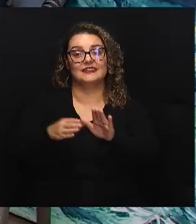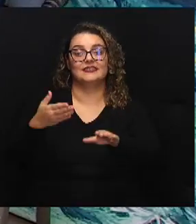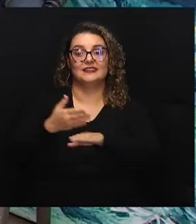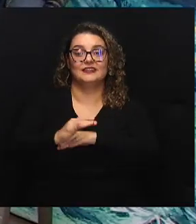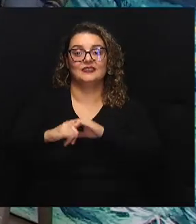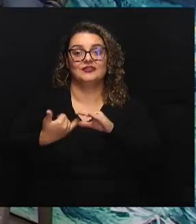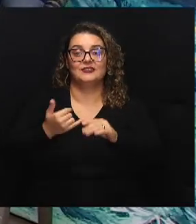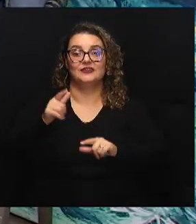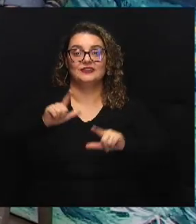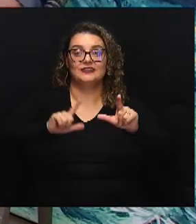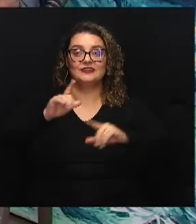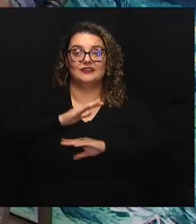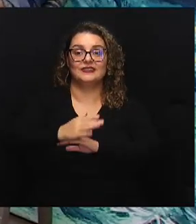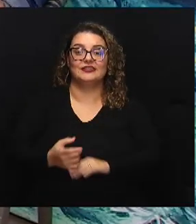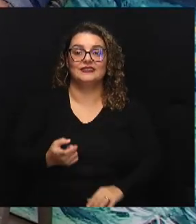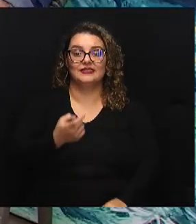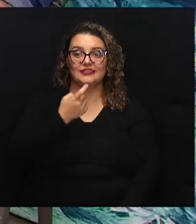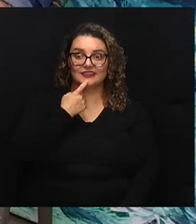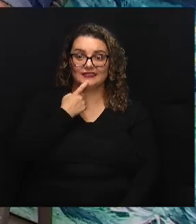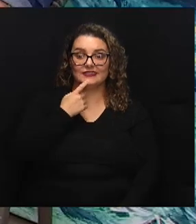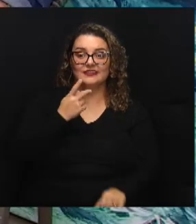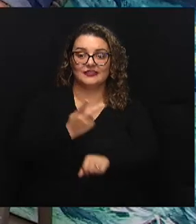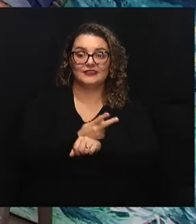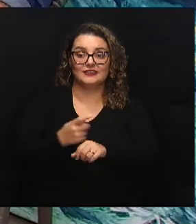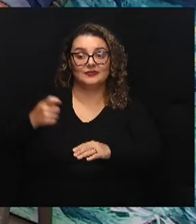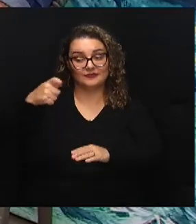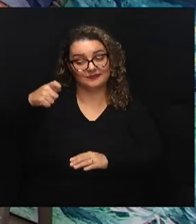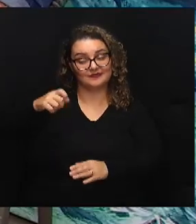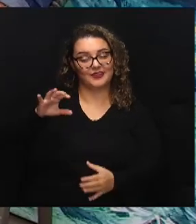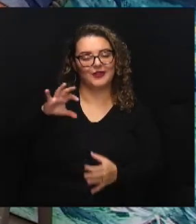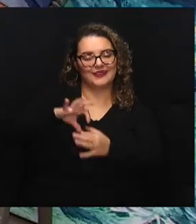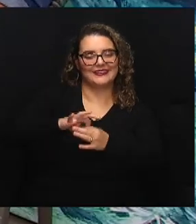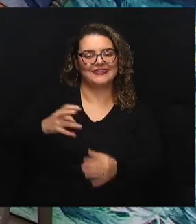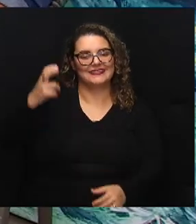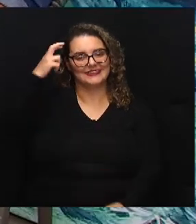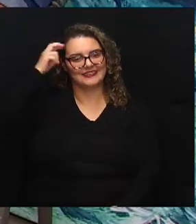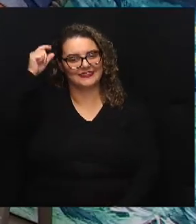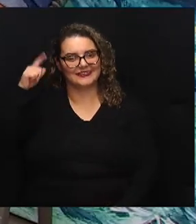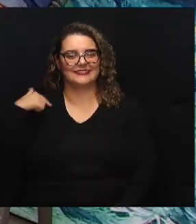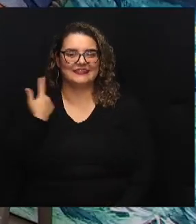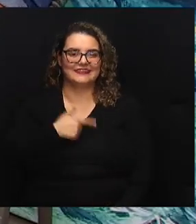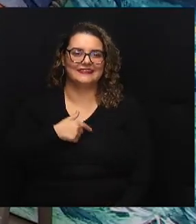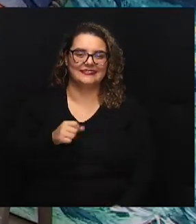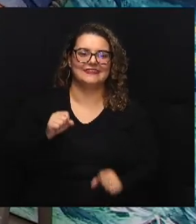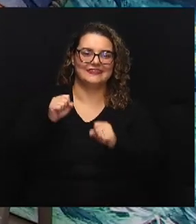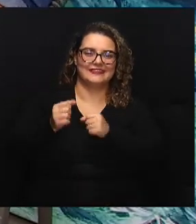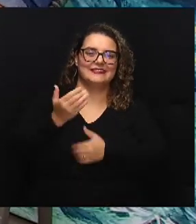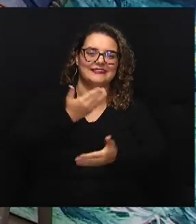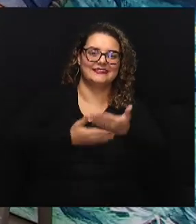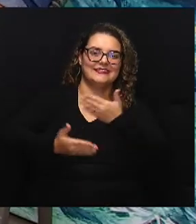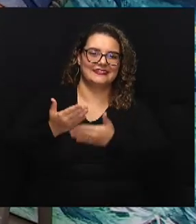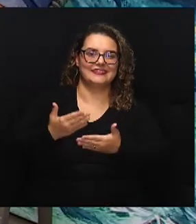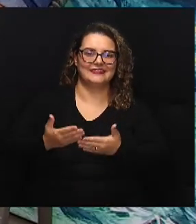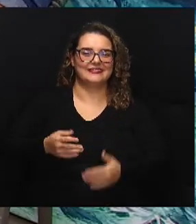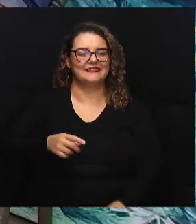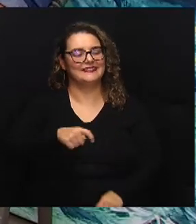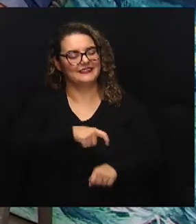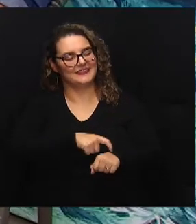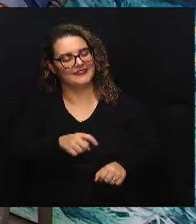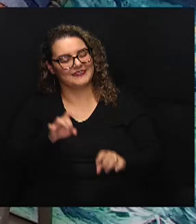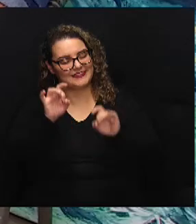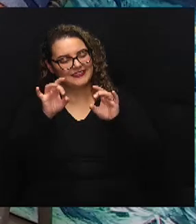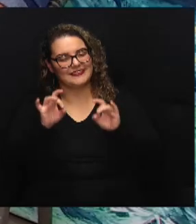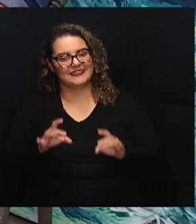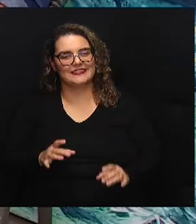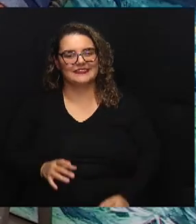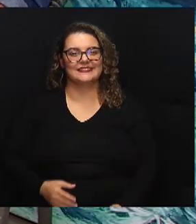da TV Câmara Campinas e procura ali na lupa Conexão Cultural e a gente vai poder compartilhar com vocês esses momentos tão